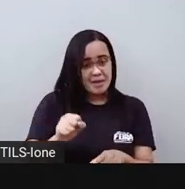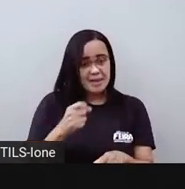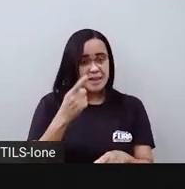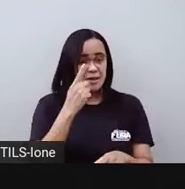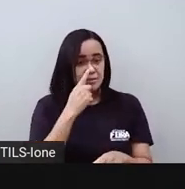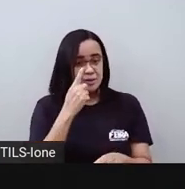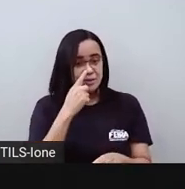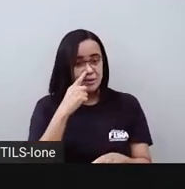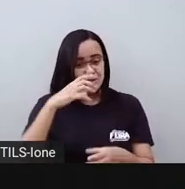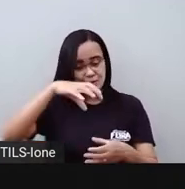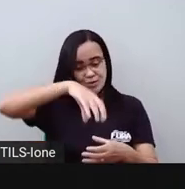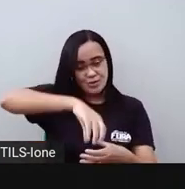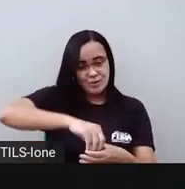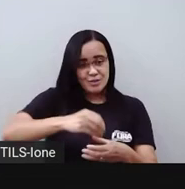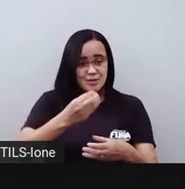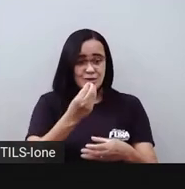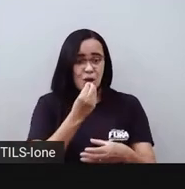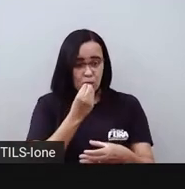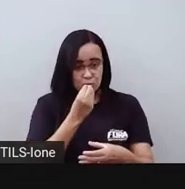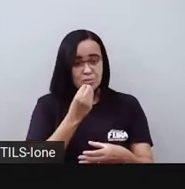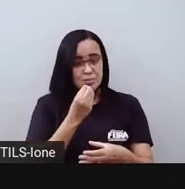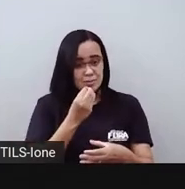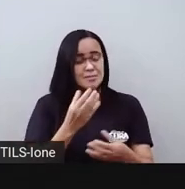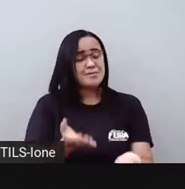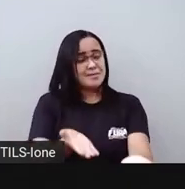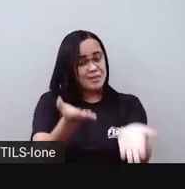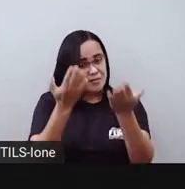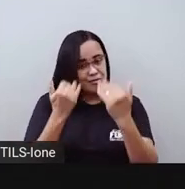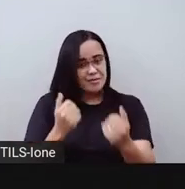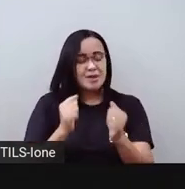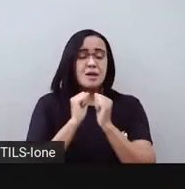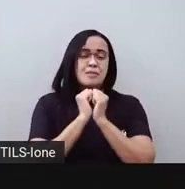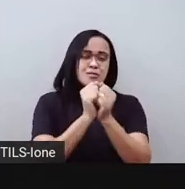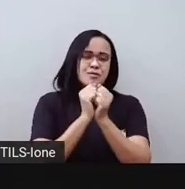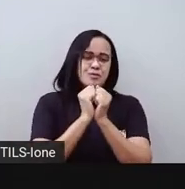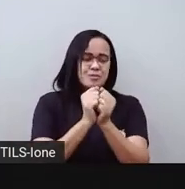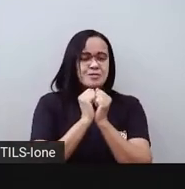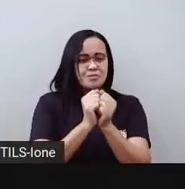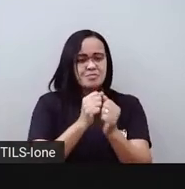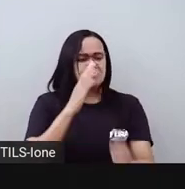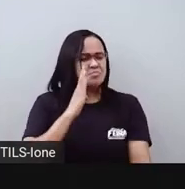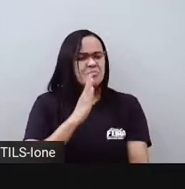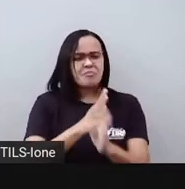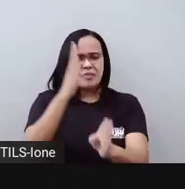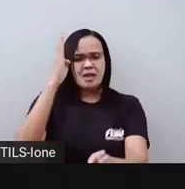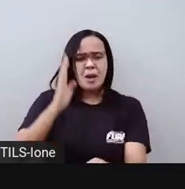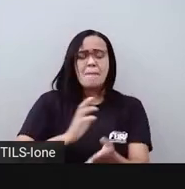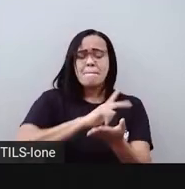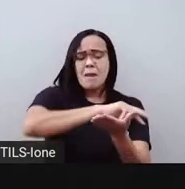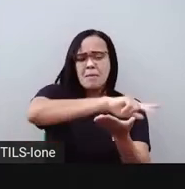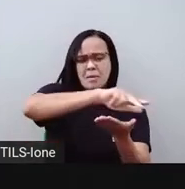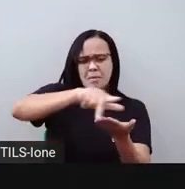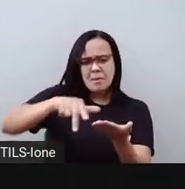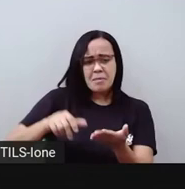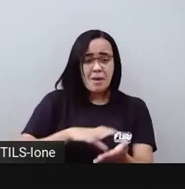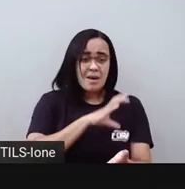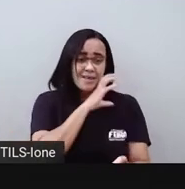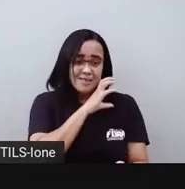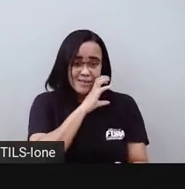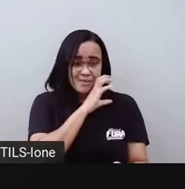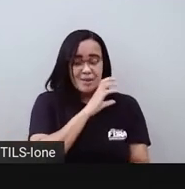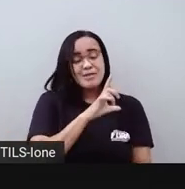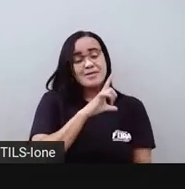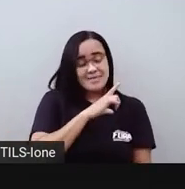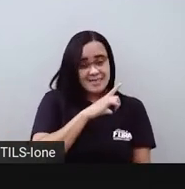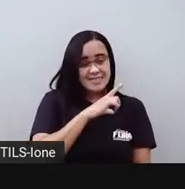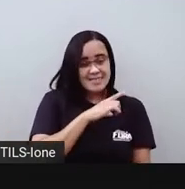de biscoito. Vem para cá, vamos lá para a gente poder descobrir outros animais. E aí, Proelisa, o que,